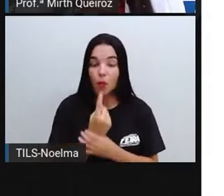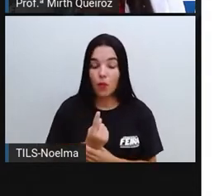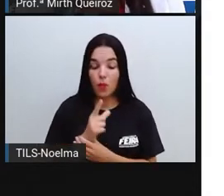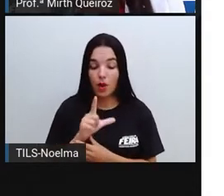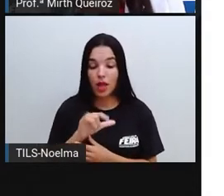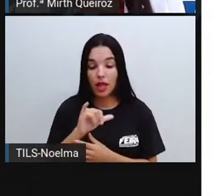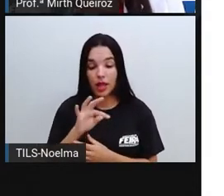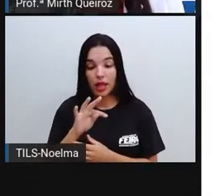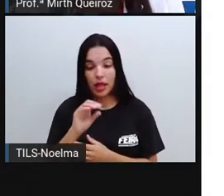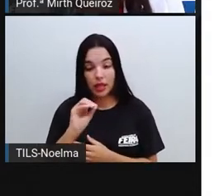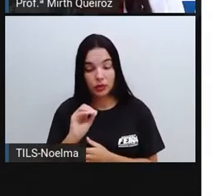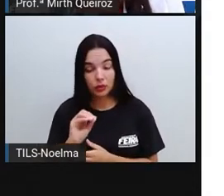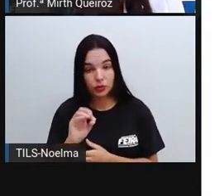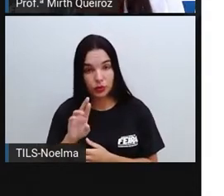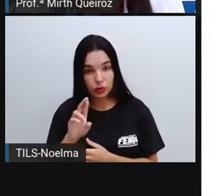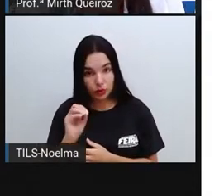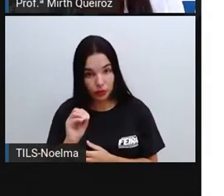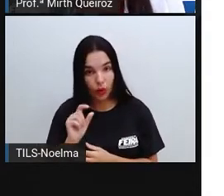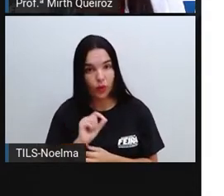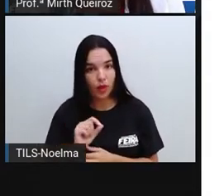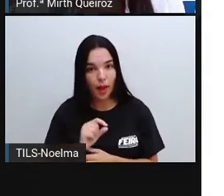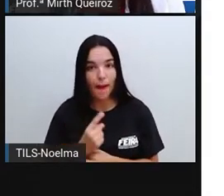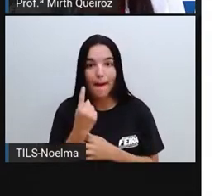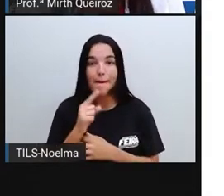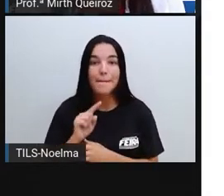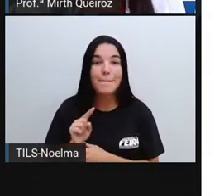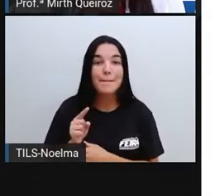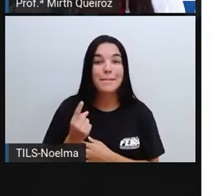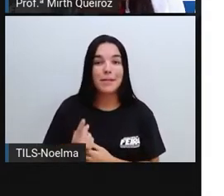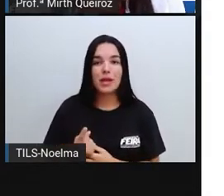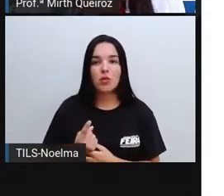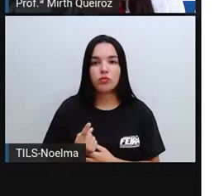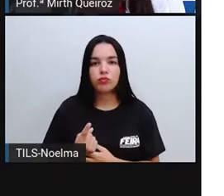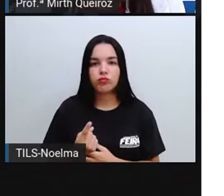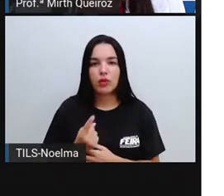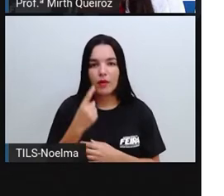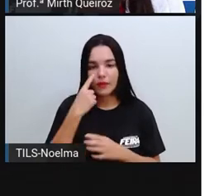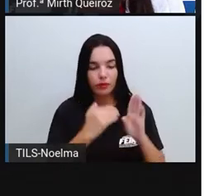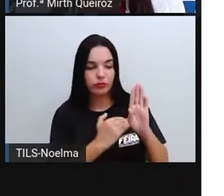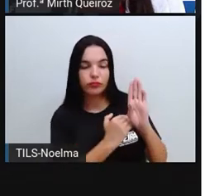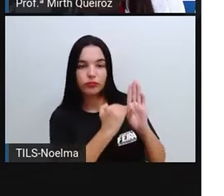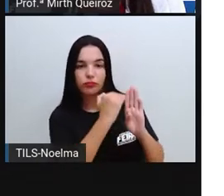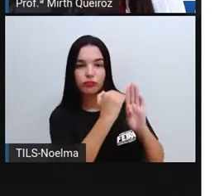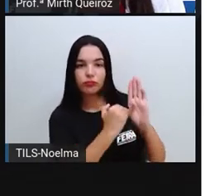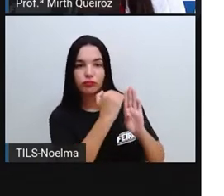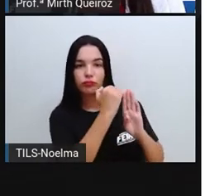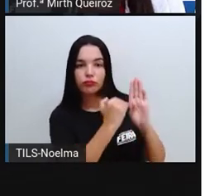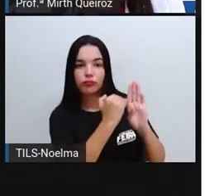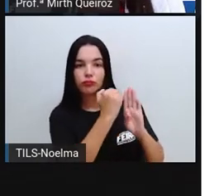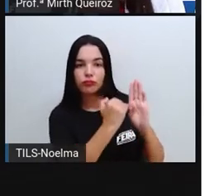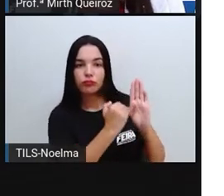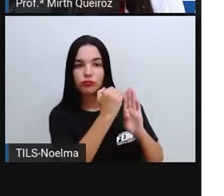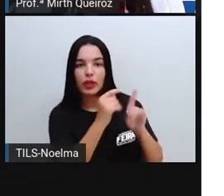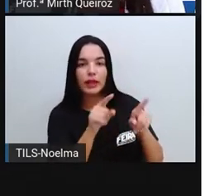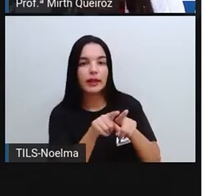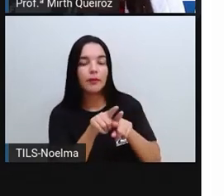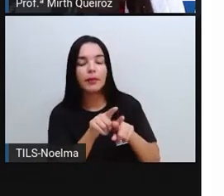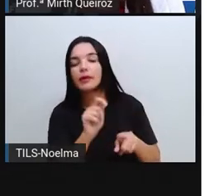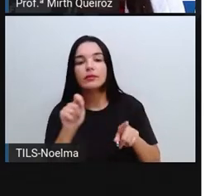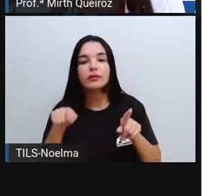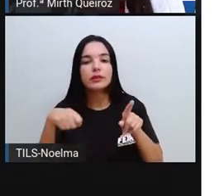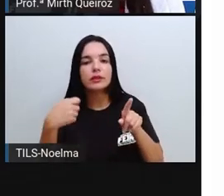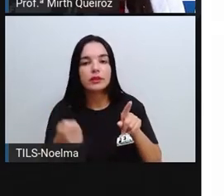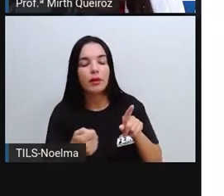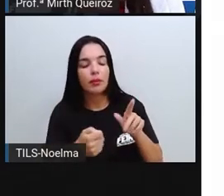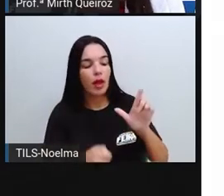equivaler a 1000 ML né então nós temos aqui a medida litro mililitro EA simbologia que a